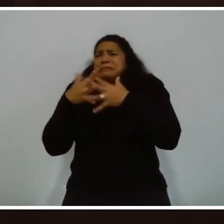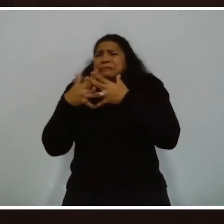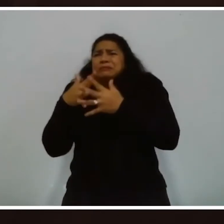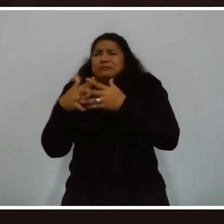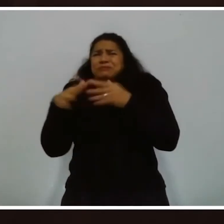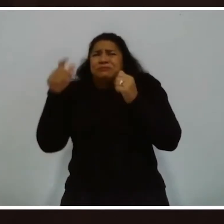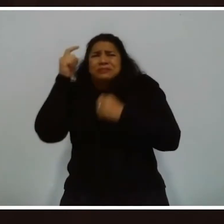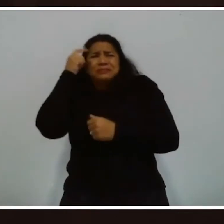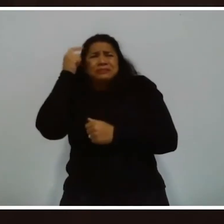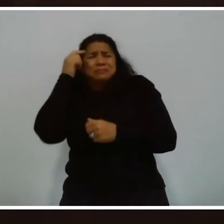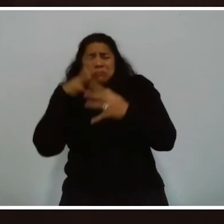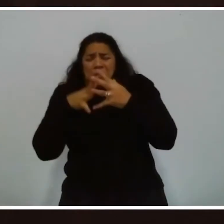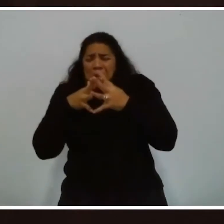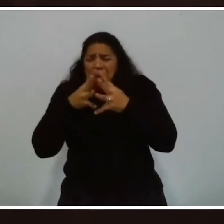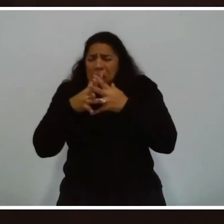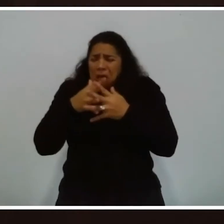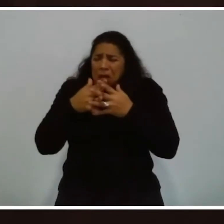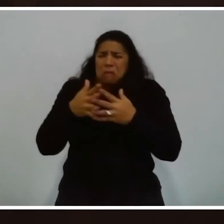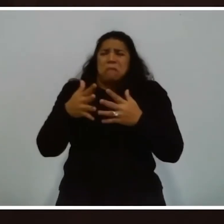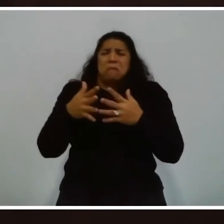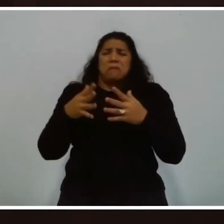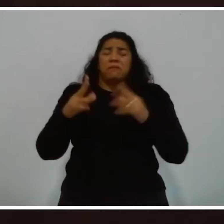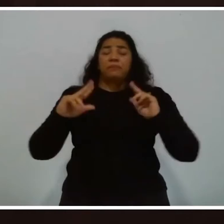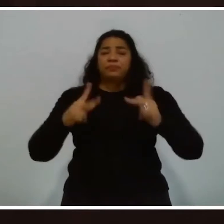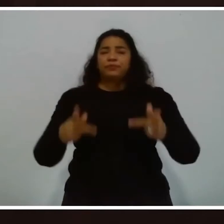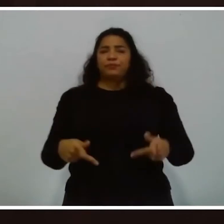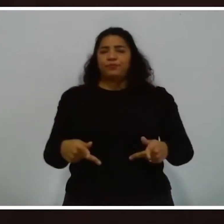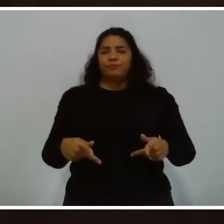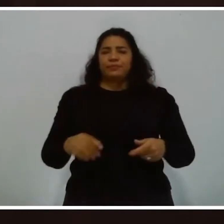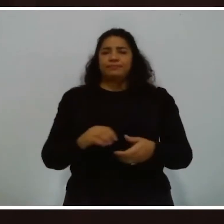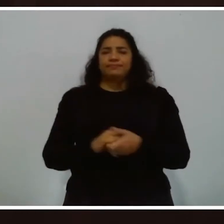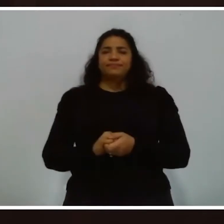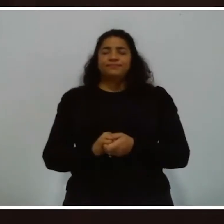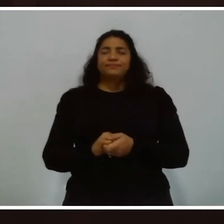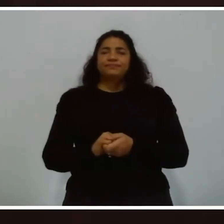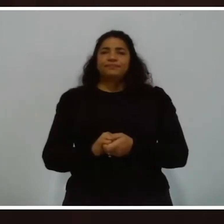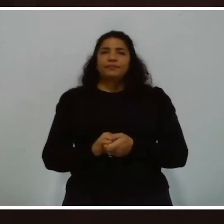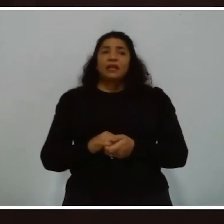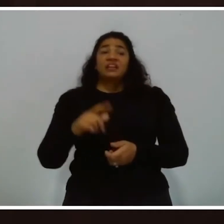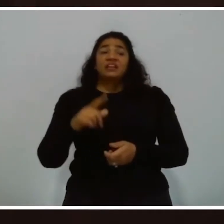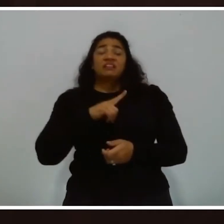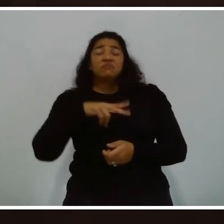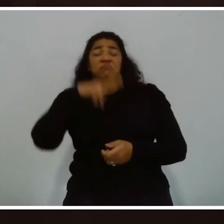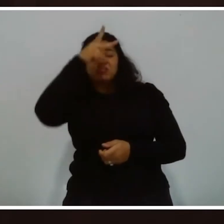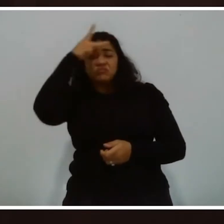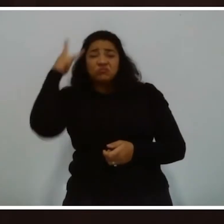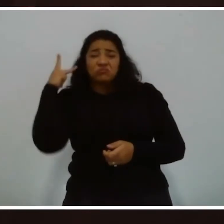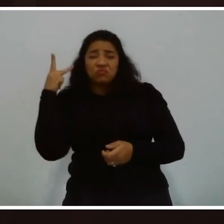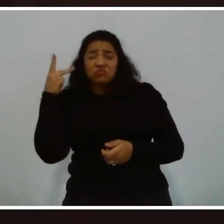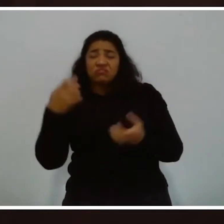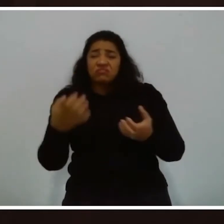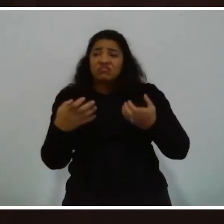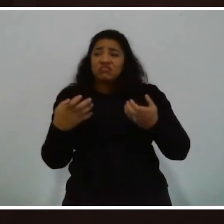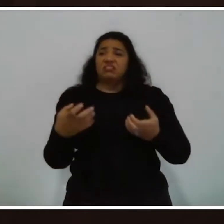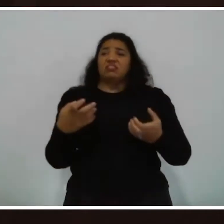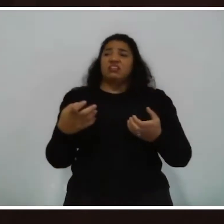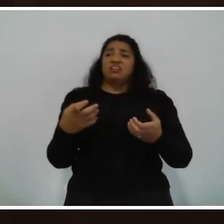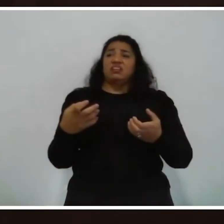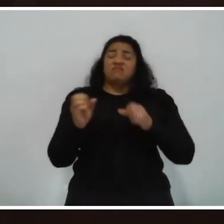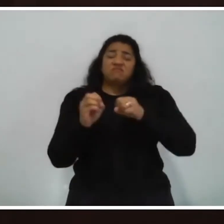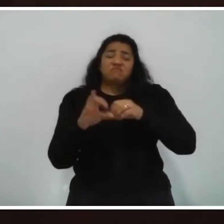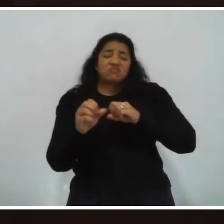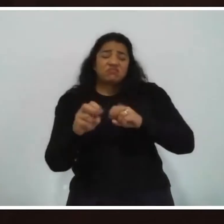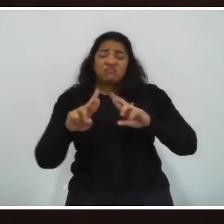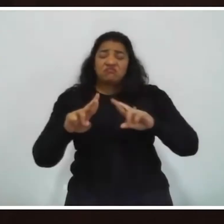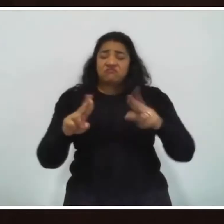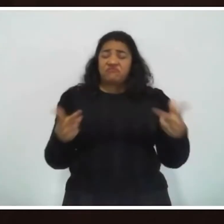acaba aparecendo heresia. Vocês entenderam? Então tem que aceitar do jeito que está aqui na Bíblia. Não é? O Filho